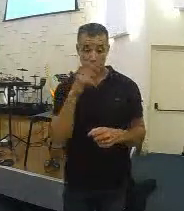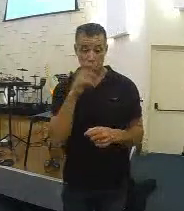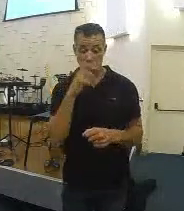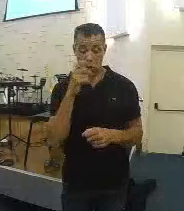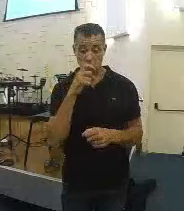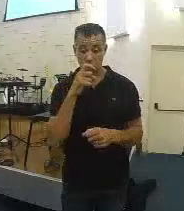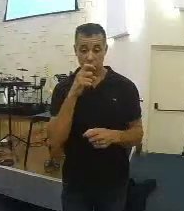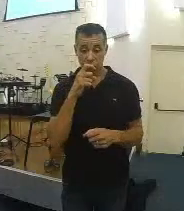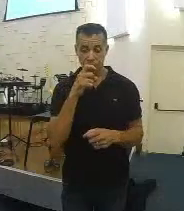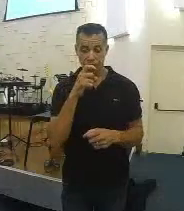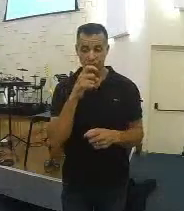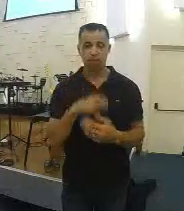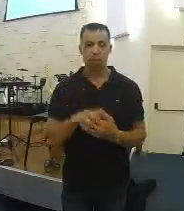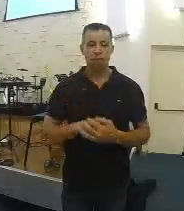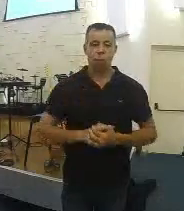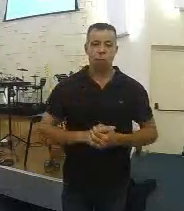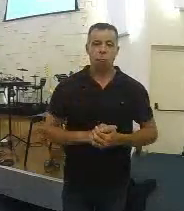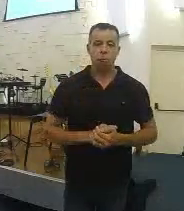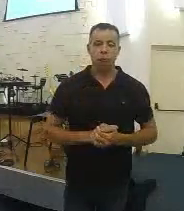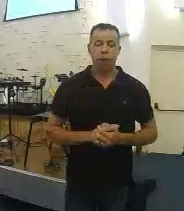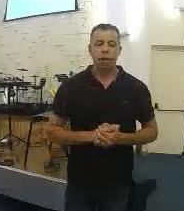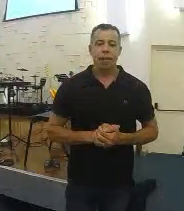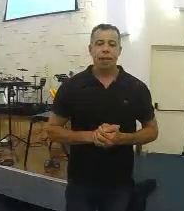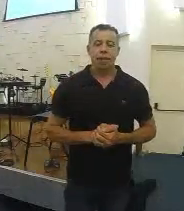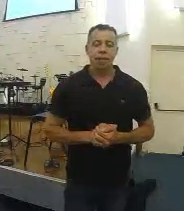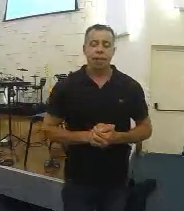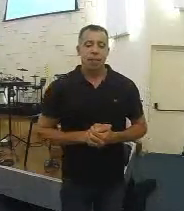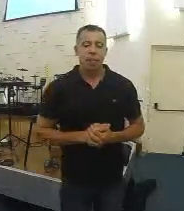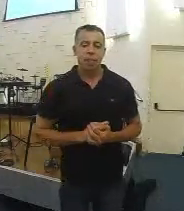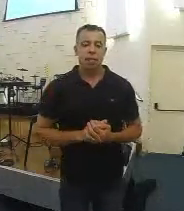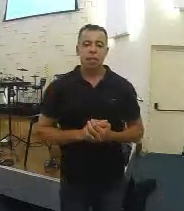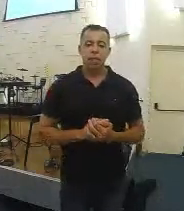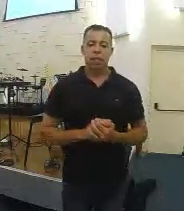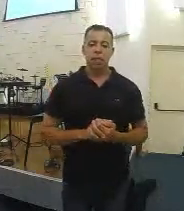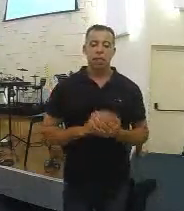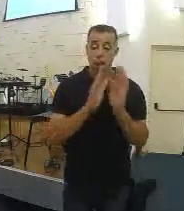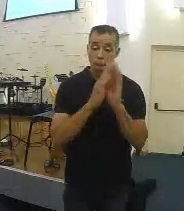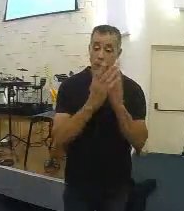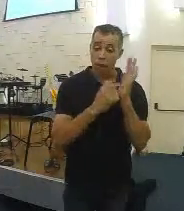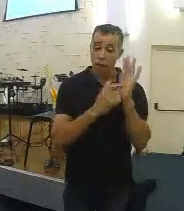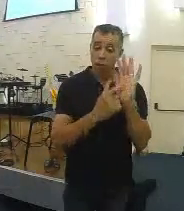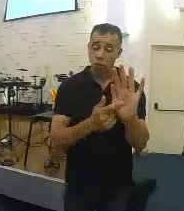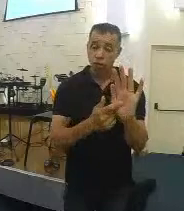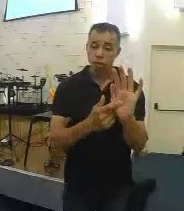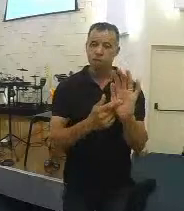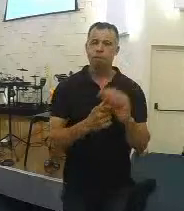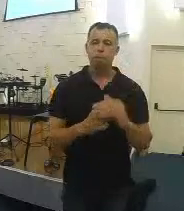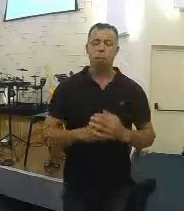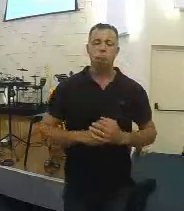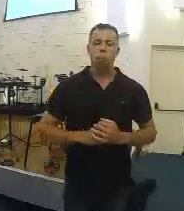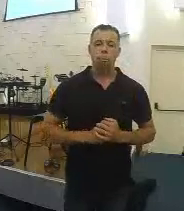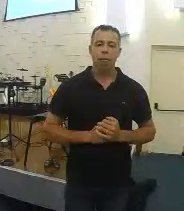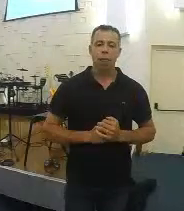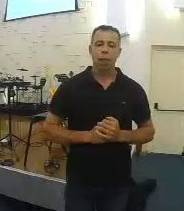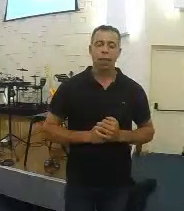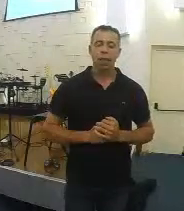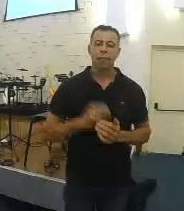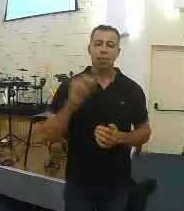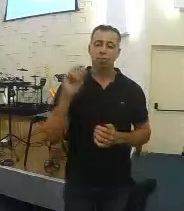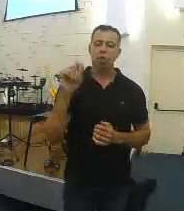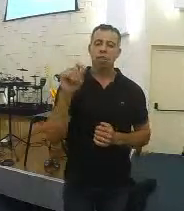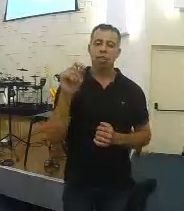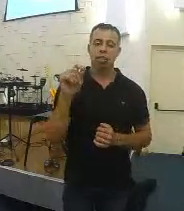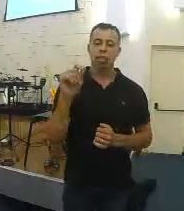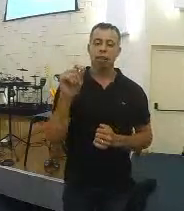aqui. Meus irmãos, a palavra do Senhor então diz que